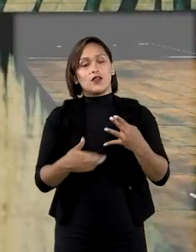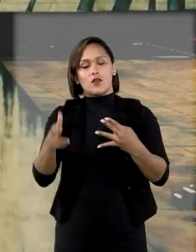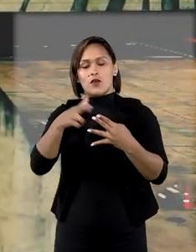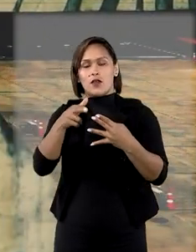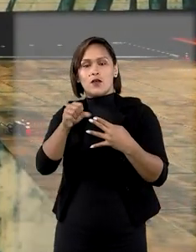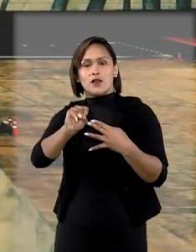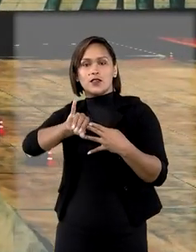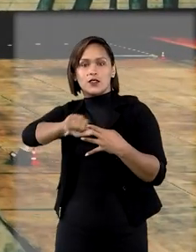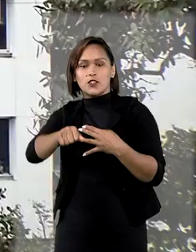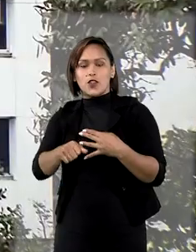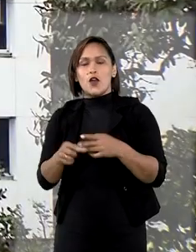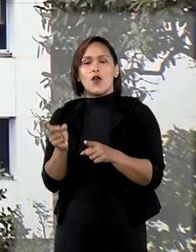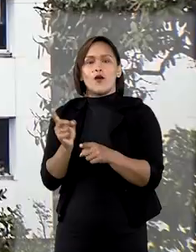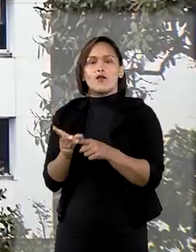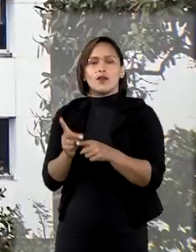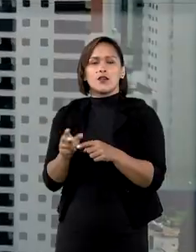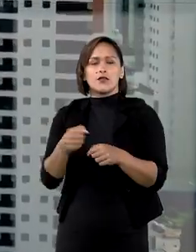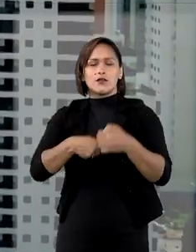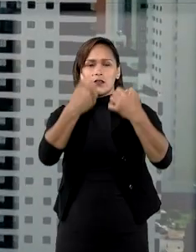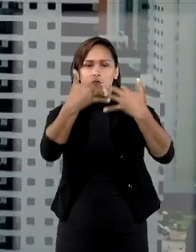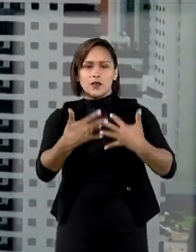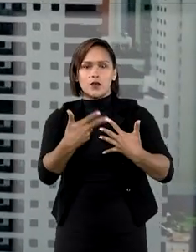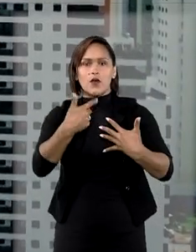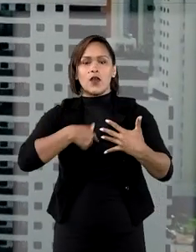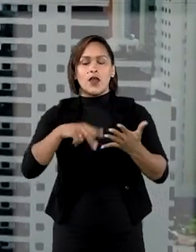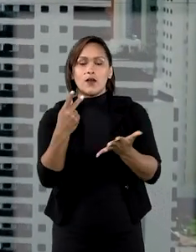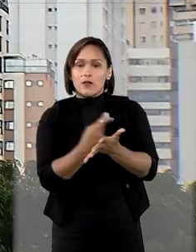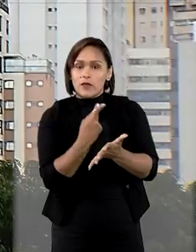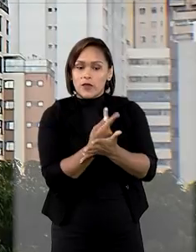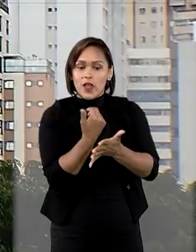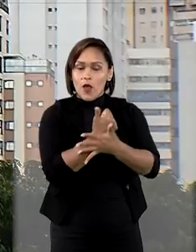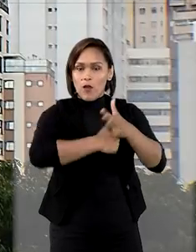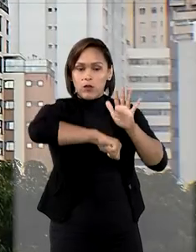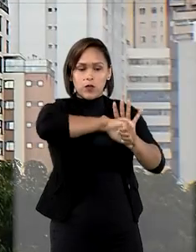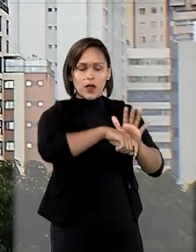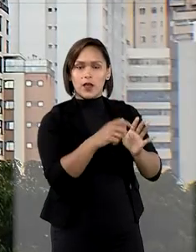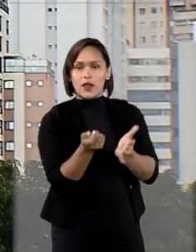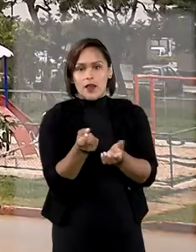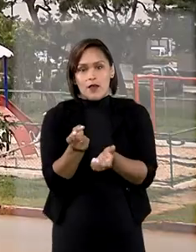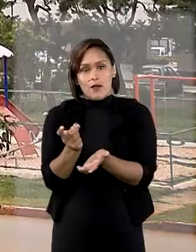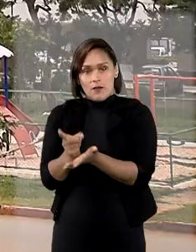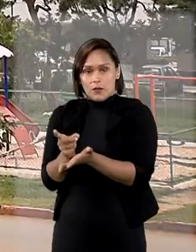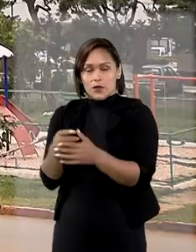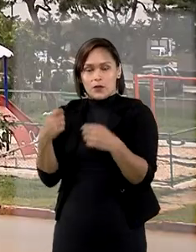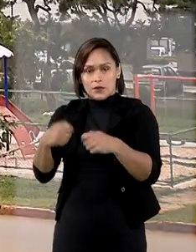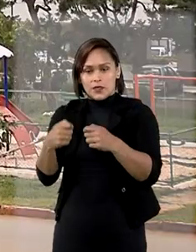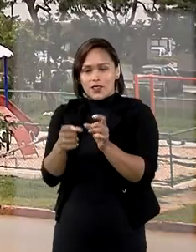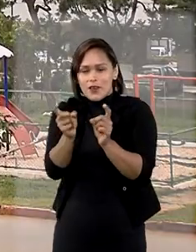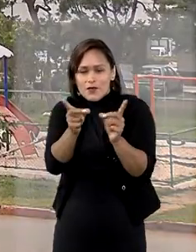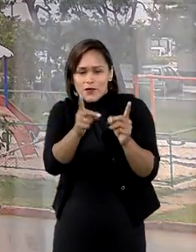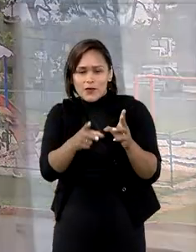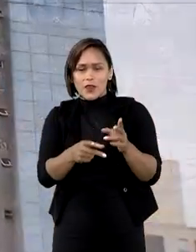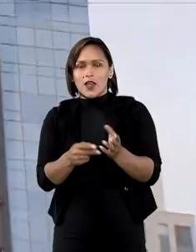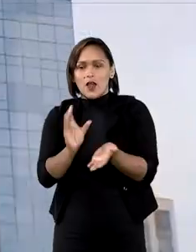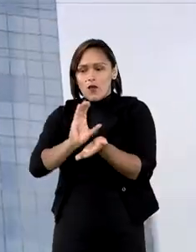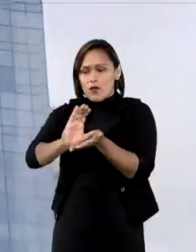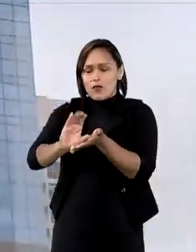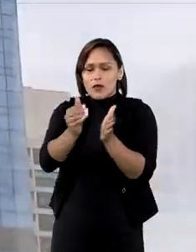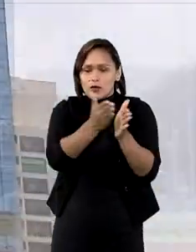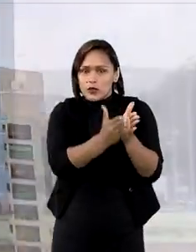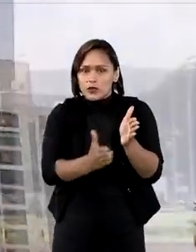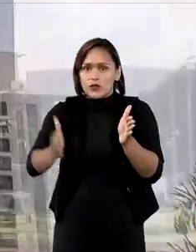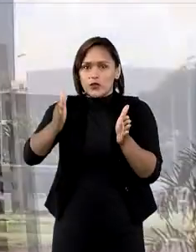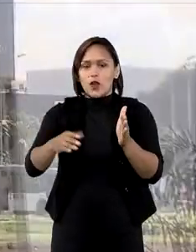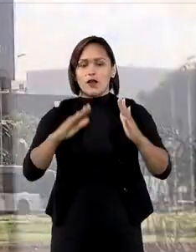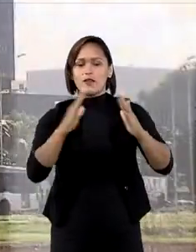o vendedor alegou que, sob pena de enriquecimento ilícito, o comprador deveria indenizá-lo por todo o período de ocupação do